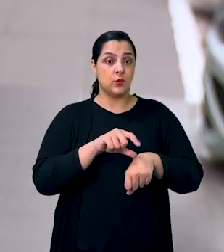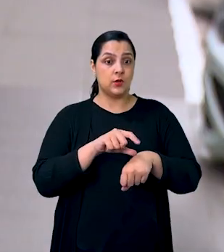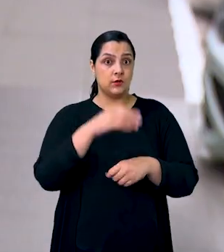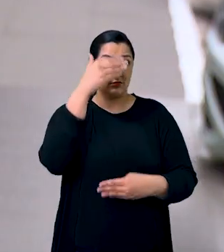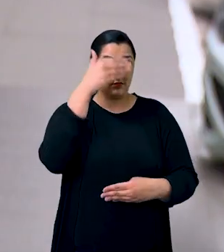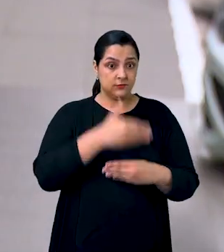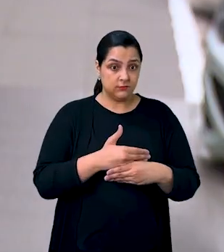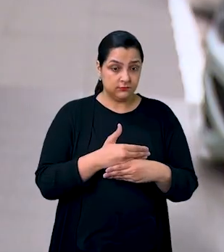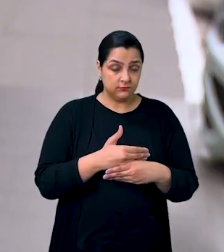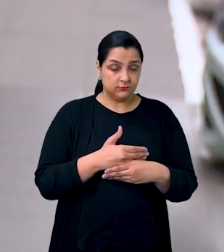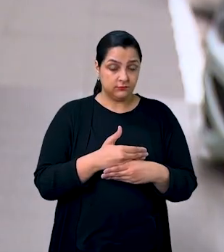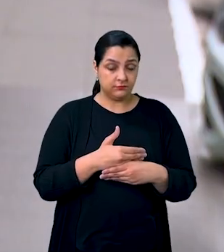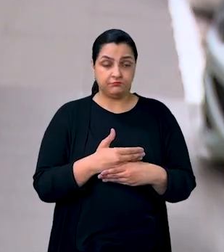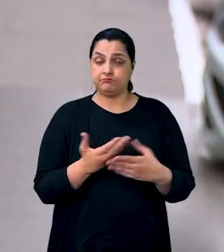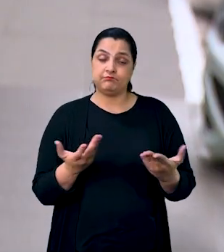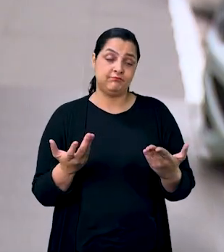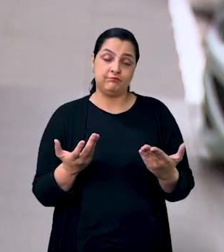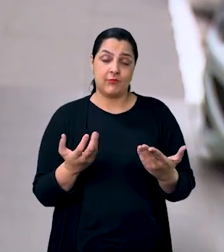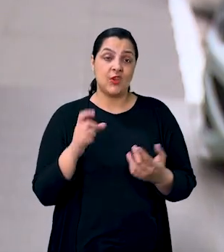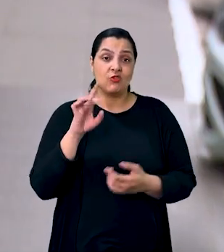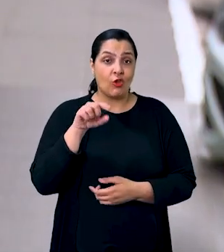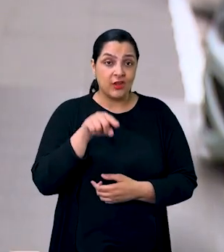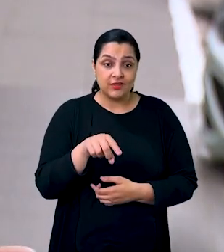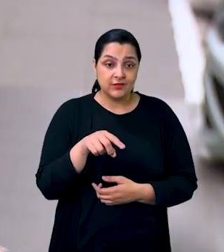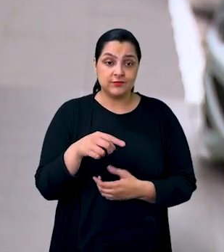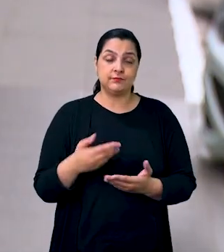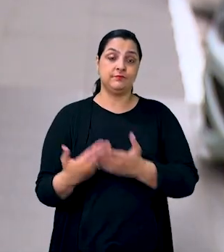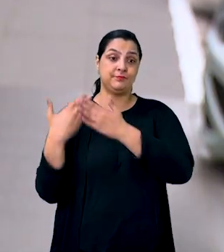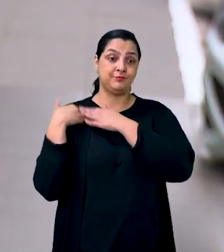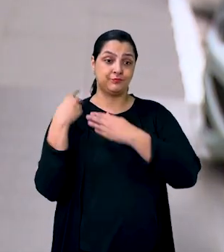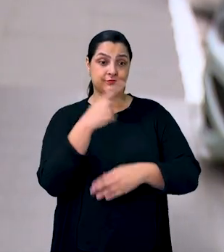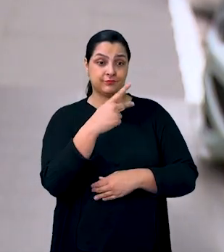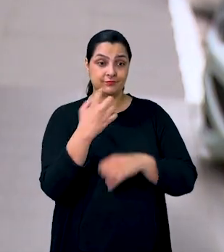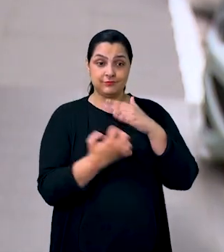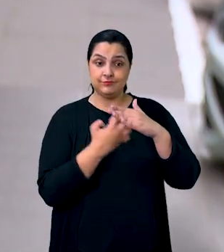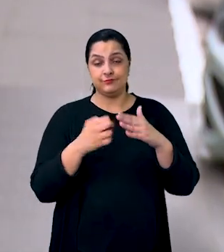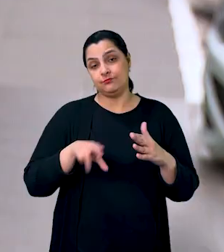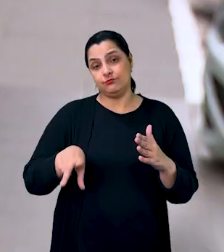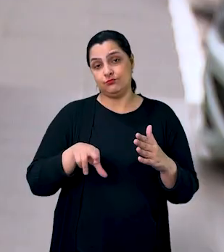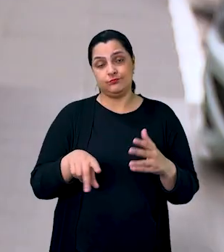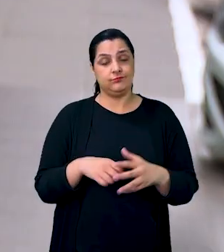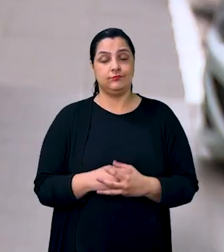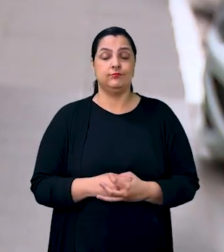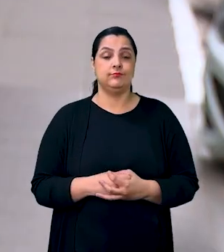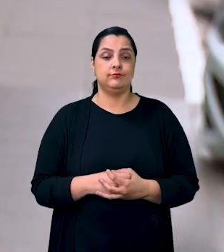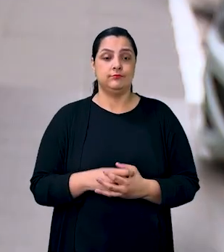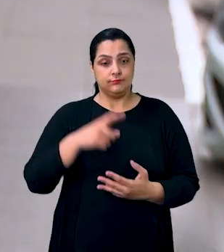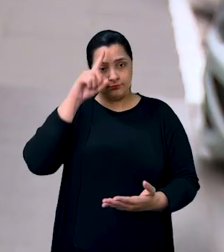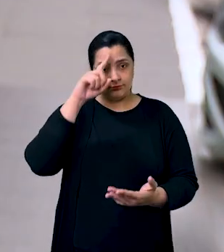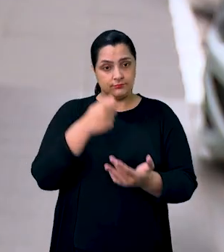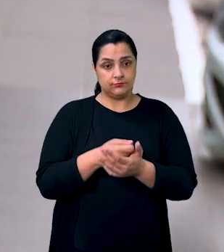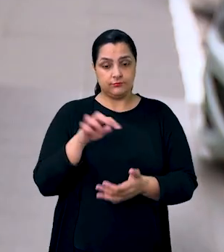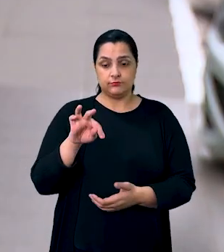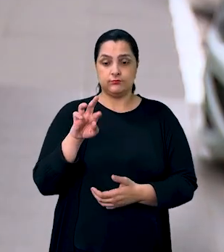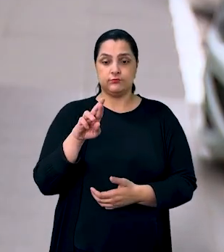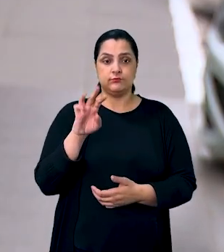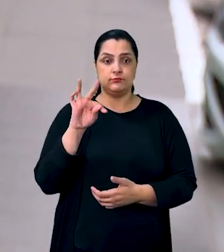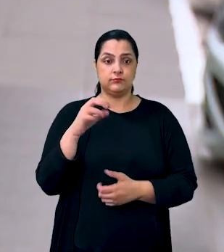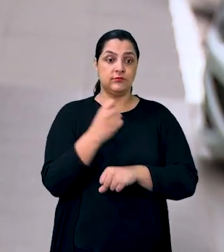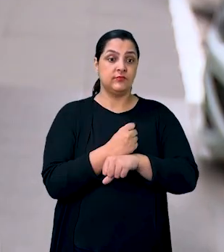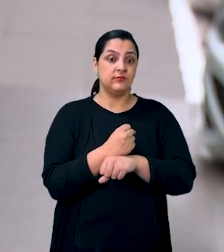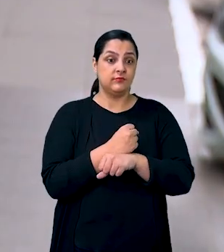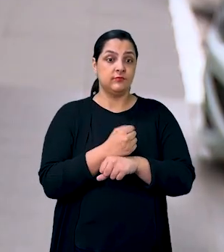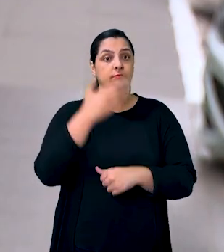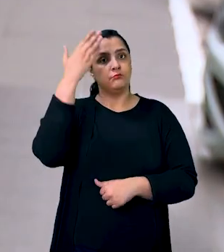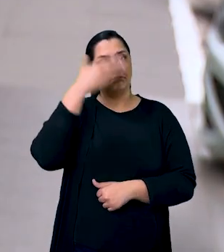sobre o horário de fechamento do comércio não é suficiente para responsabilizar a empresa. Segundo a decisão do regional,